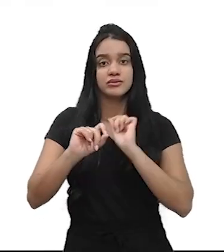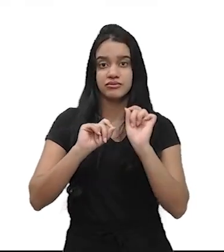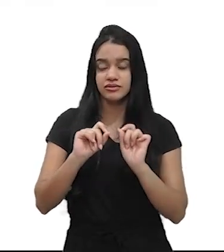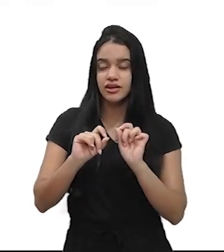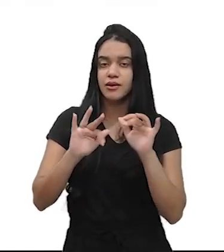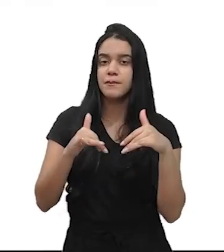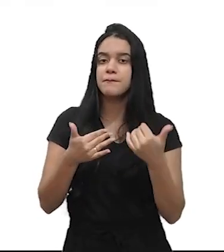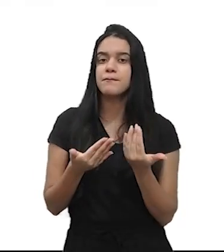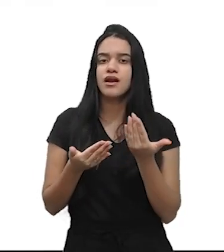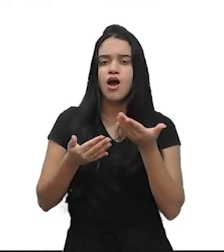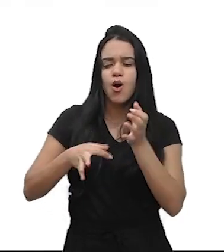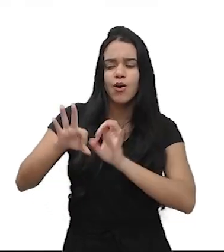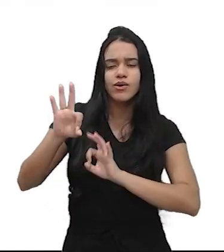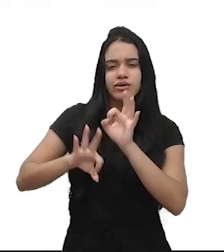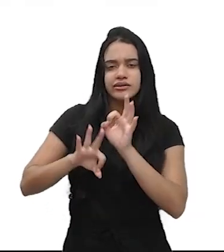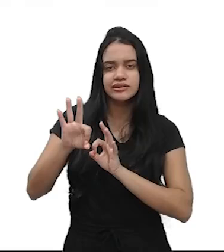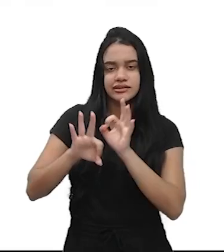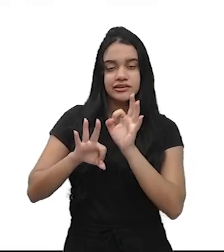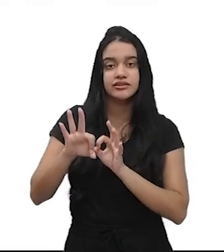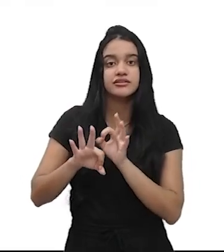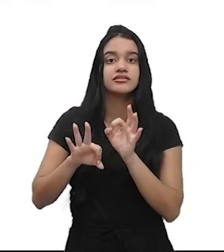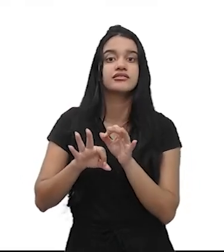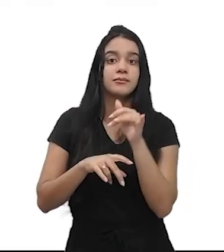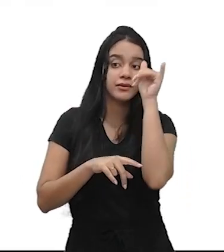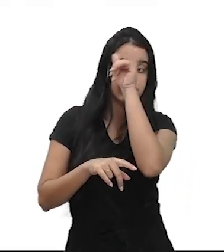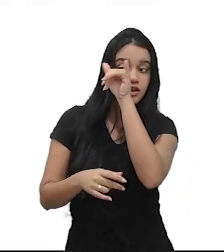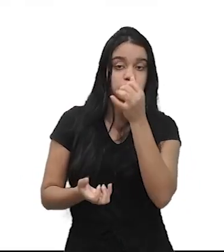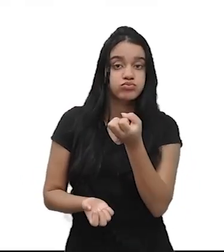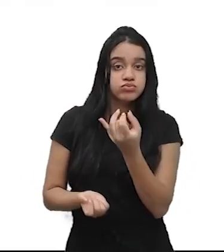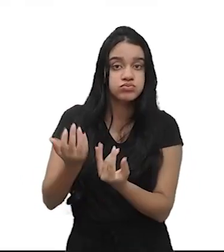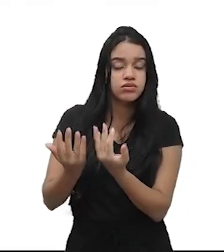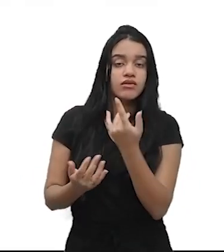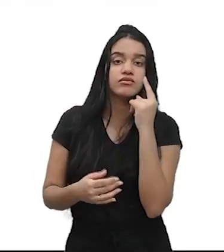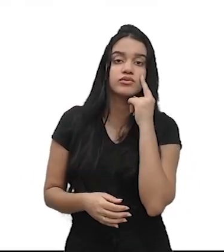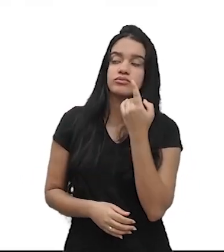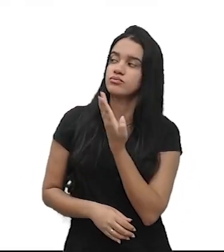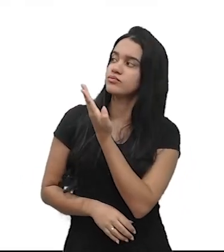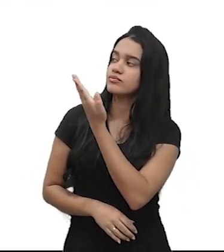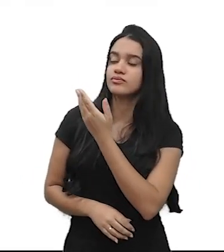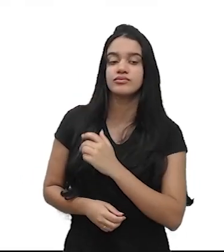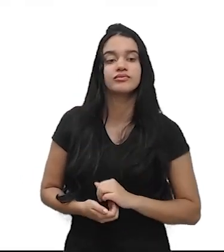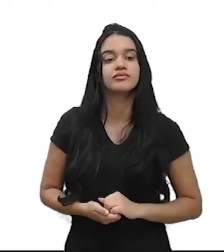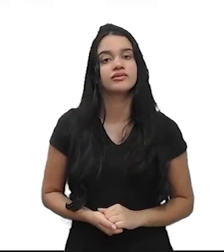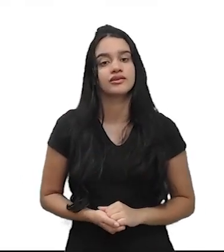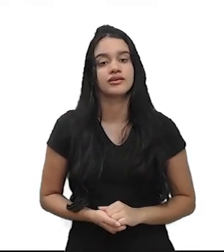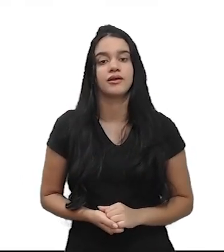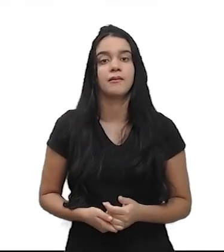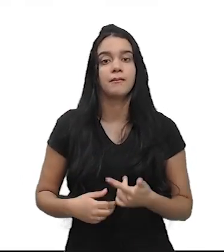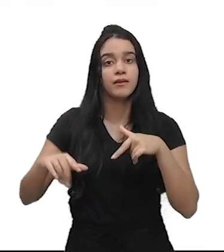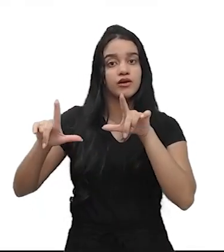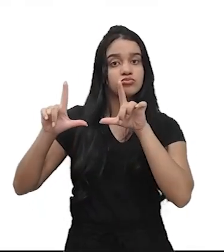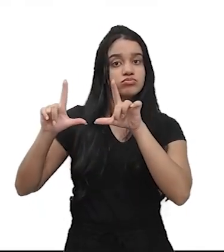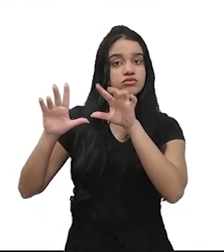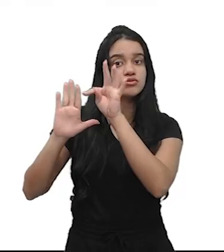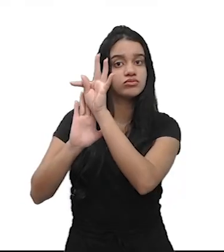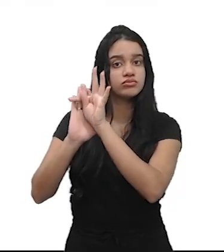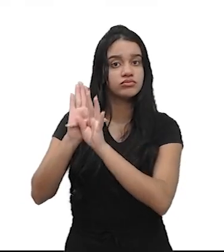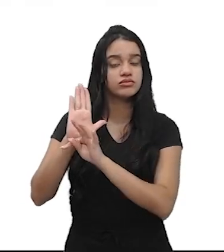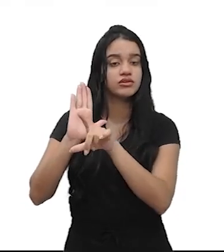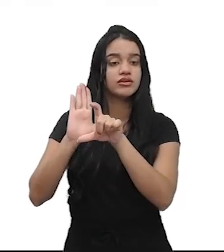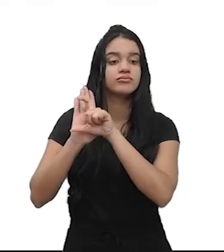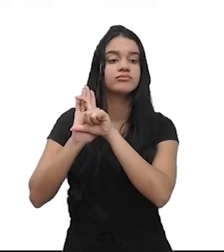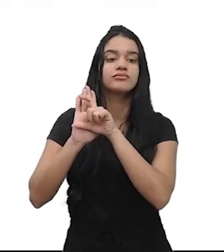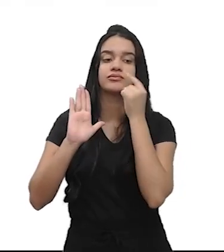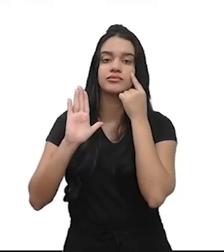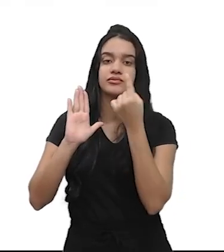para a montagem dessa brigada. E aí eu trouxe para você, conforme você pode observar em tela, um trecho, né, onde ela estabelece no